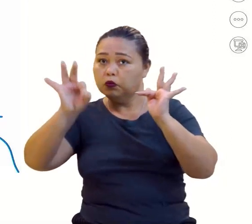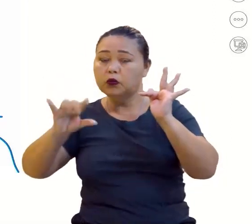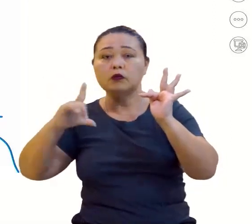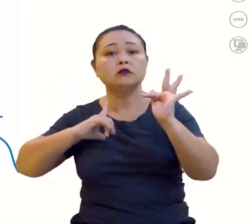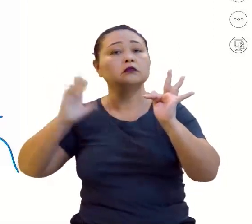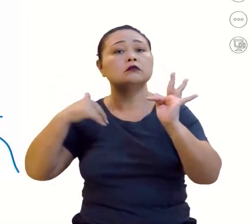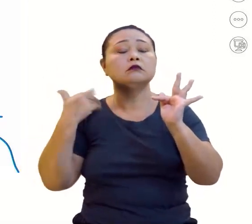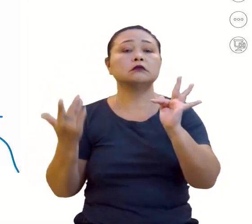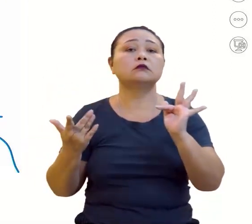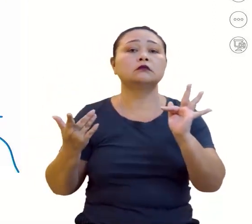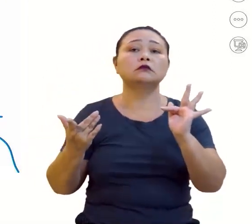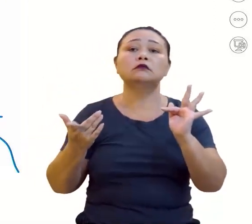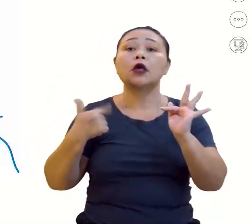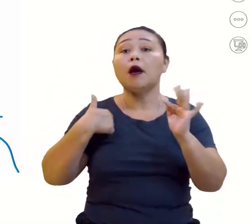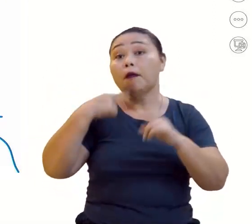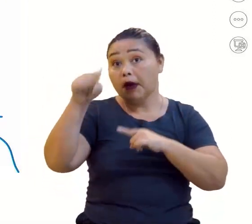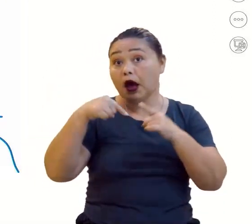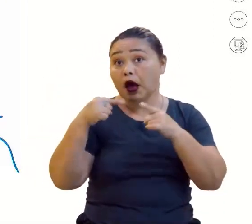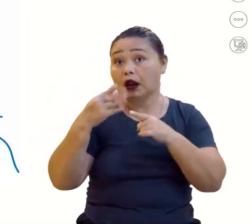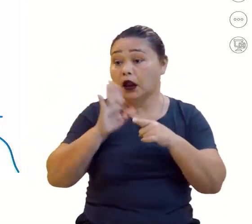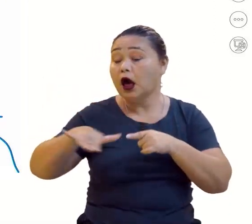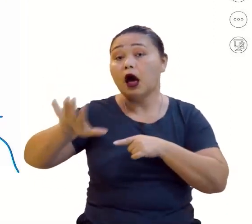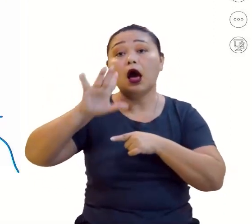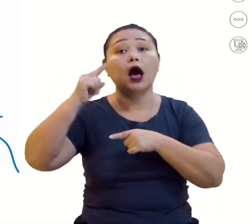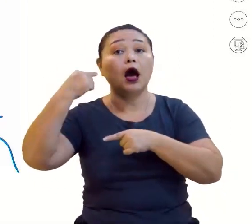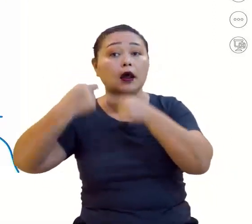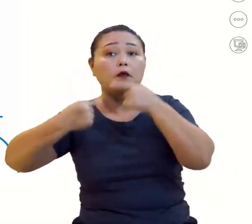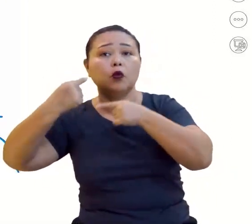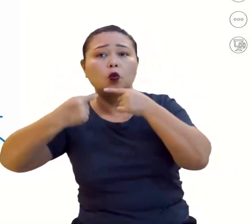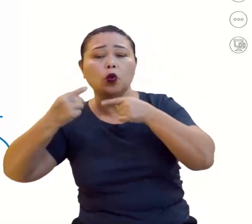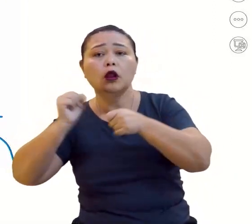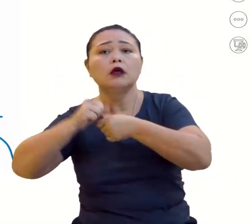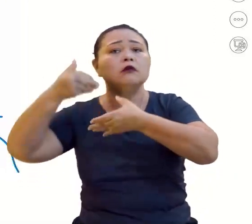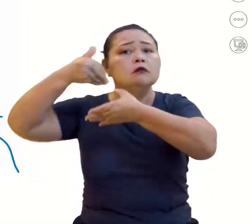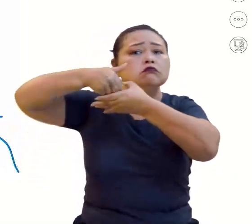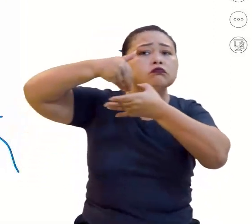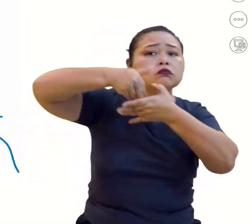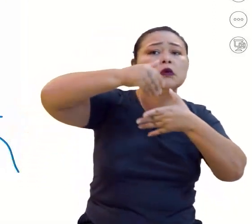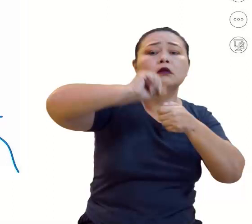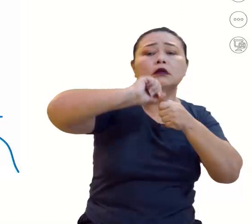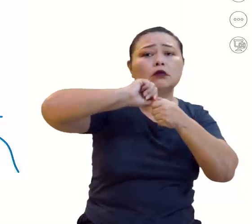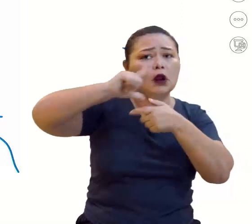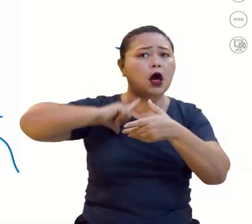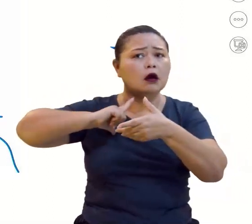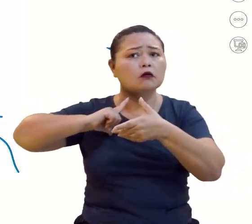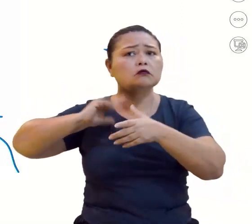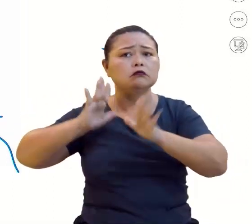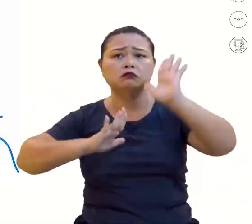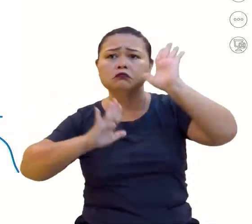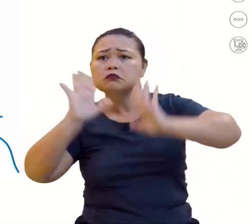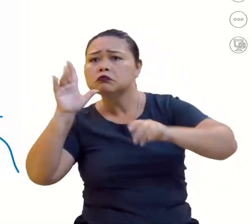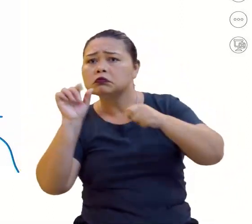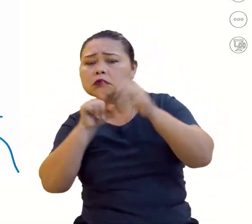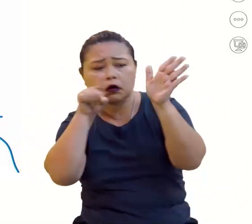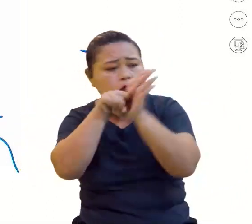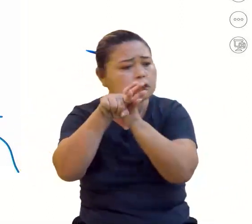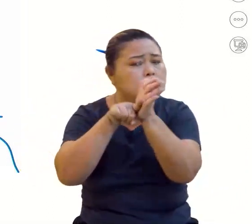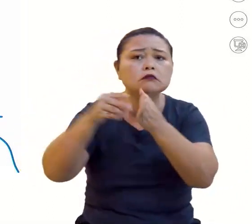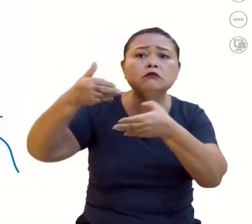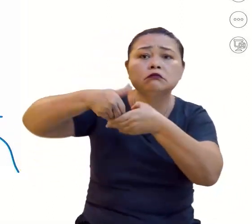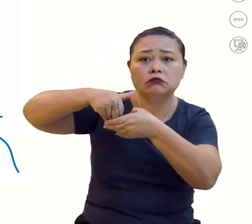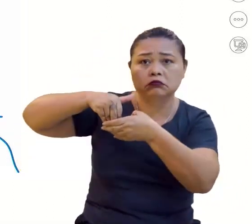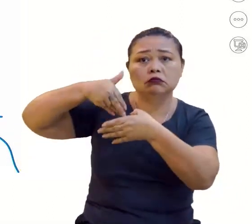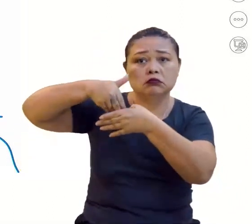para política, né? Na parte eleitoral, quando você vê a parte de pesquisas eleitorais das